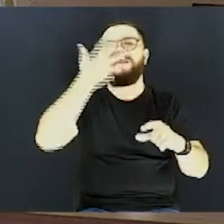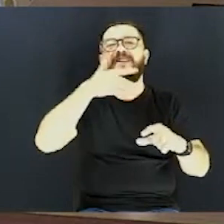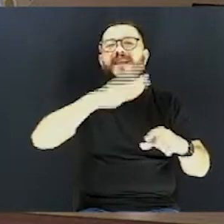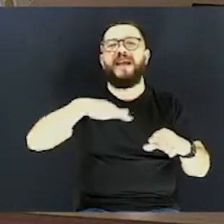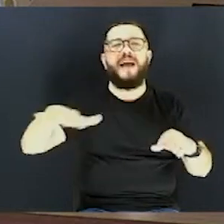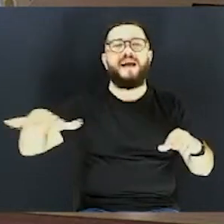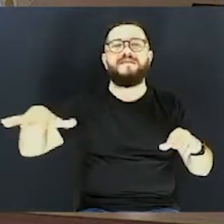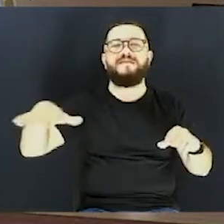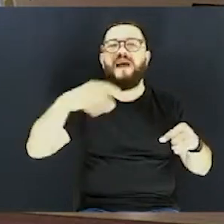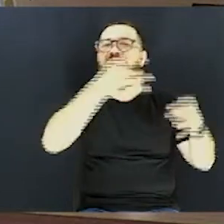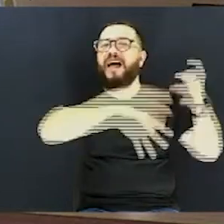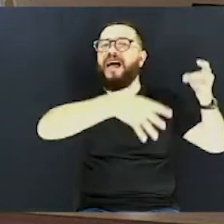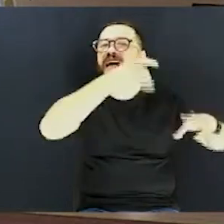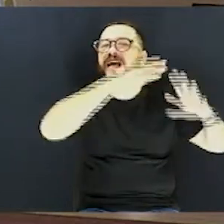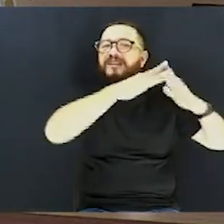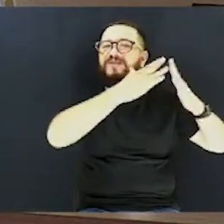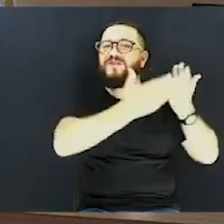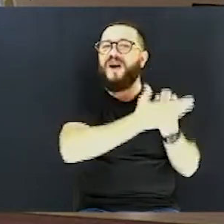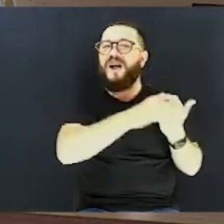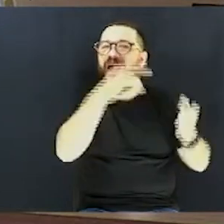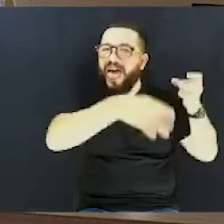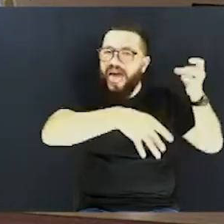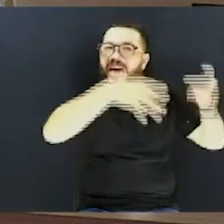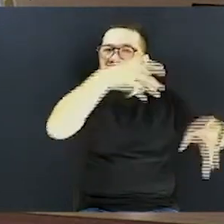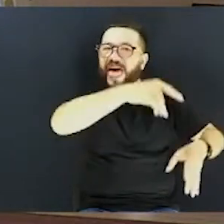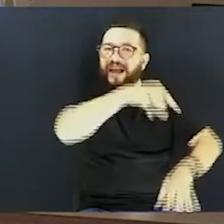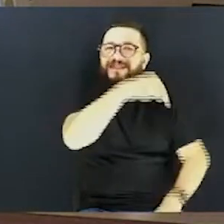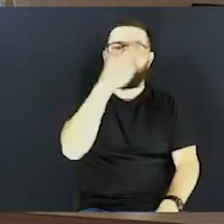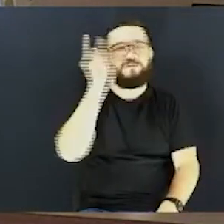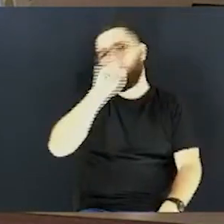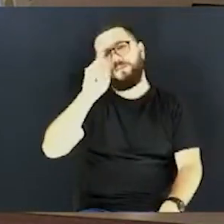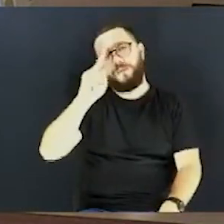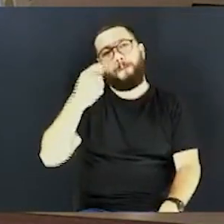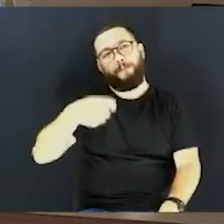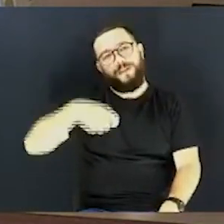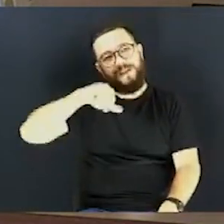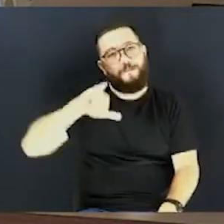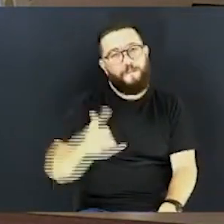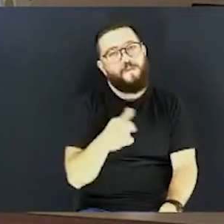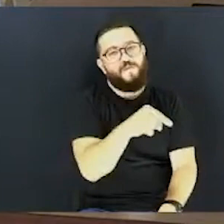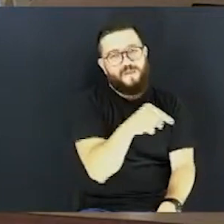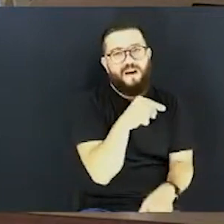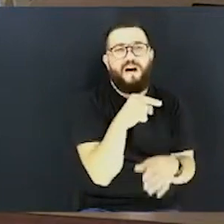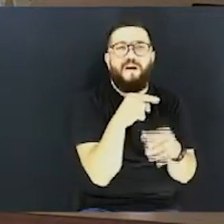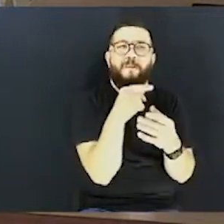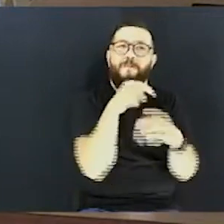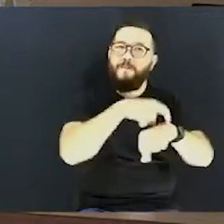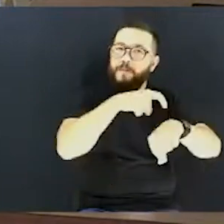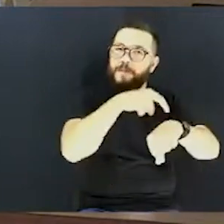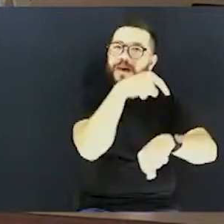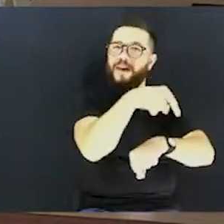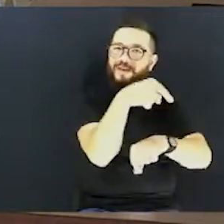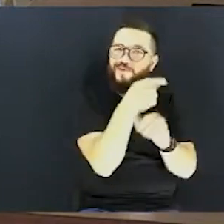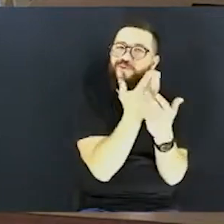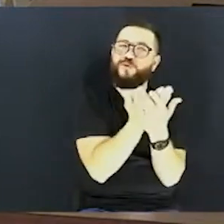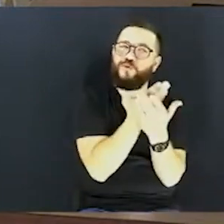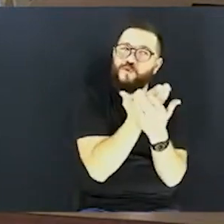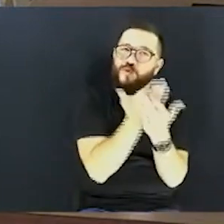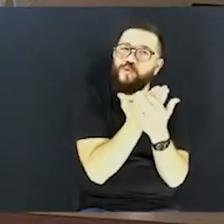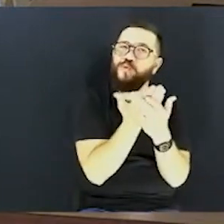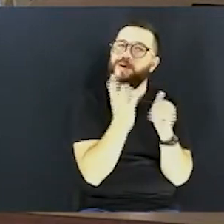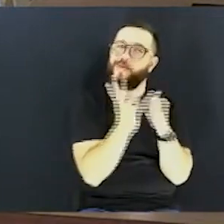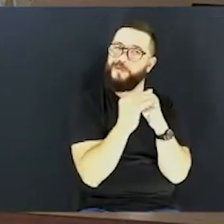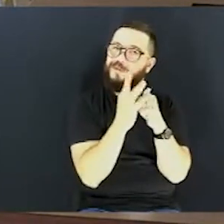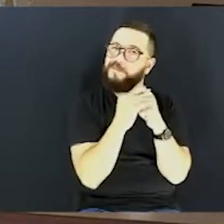tempo que a criança passa na escola seja aproveitado o melhor possível, o máximo possível. Afinal, a gente está falando de uma fase